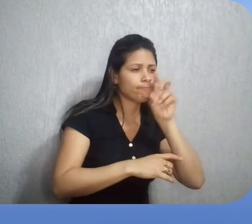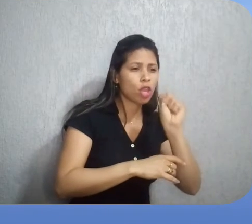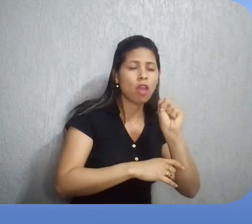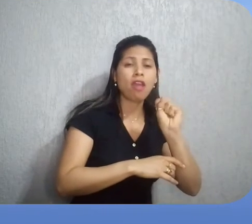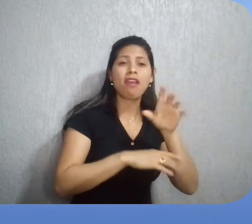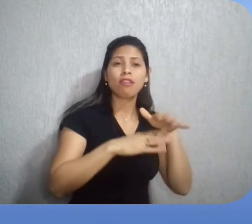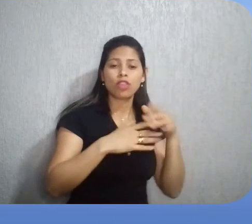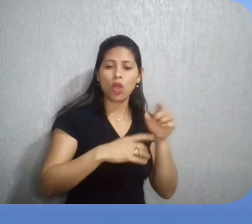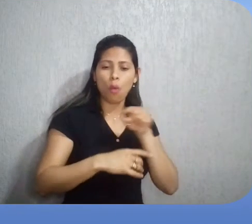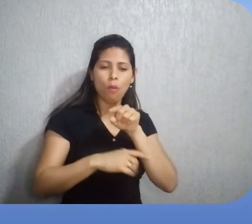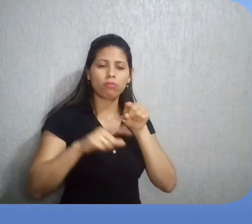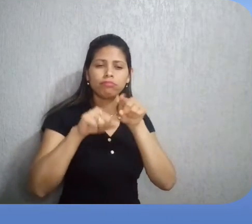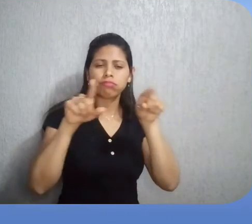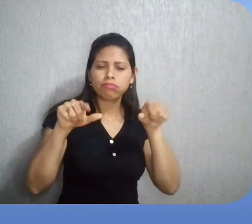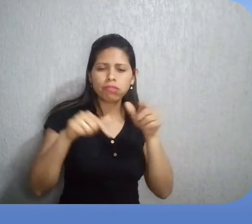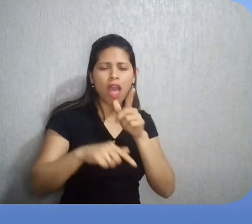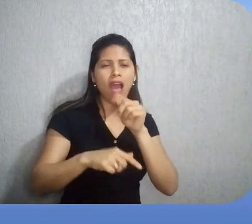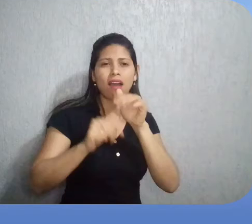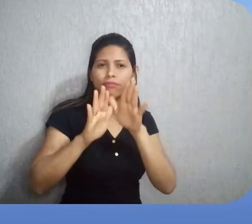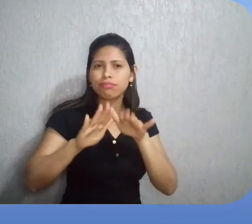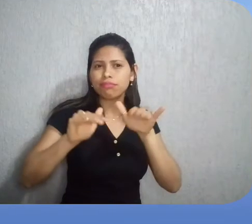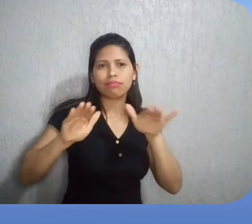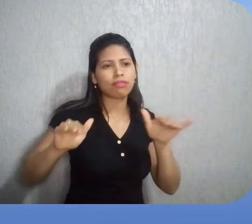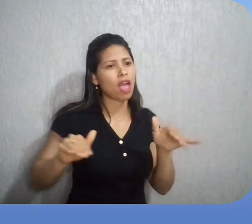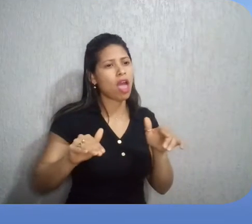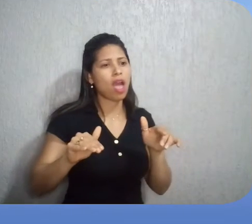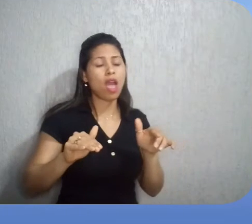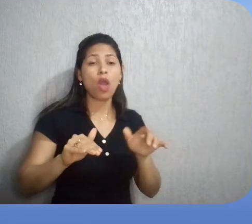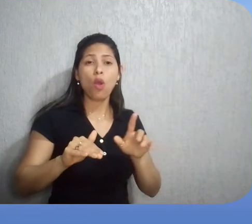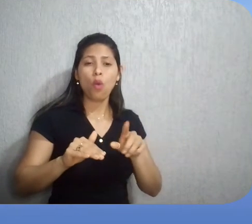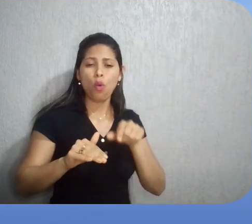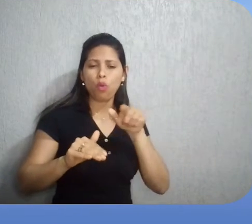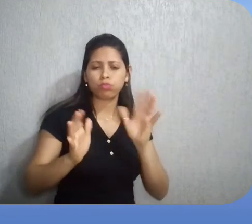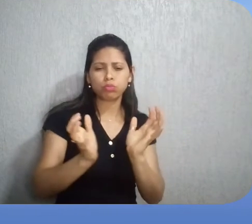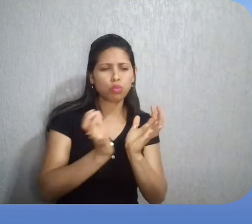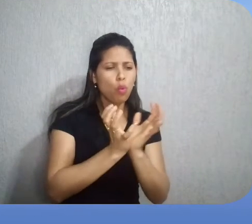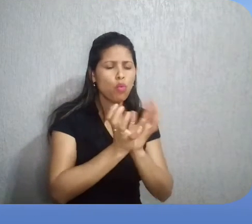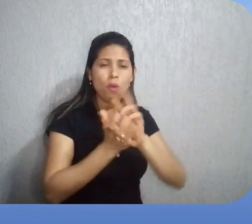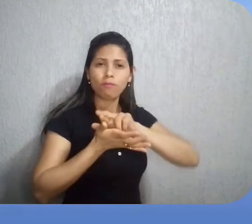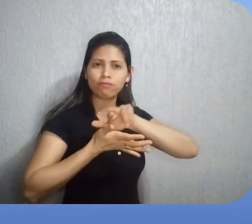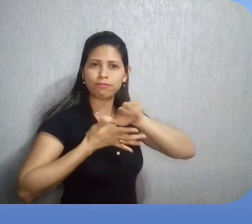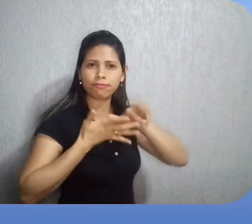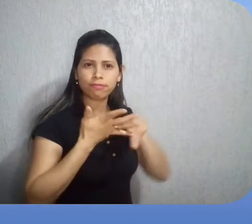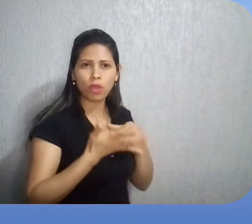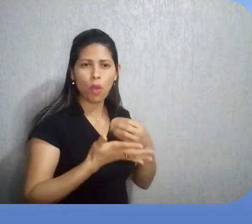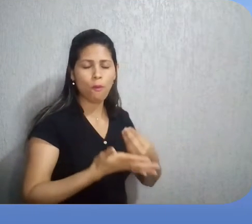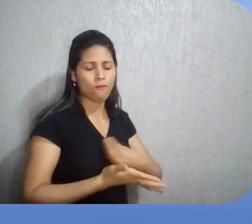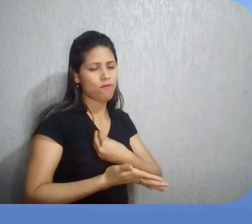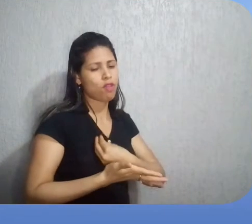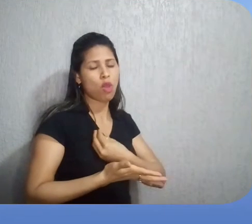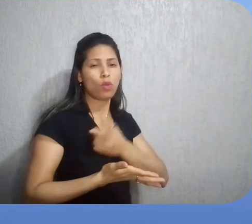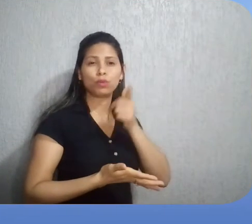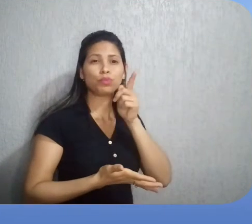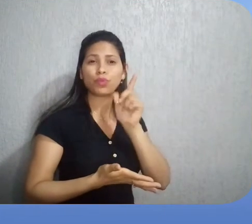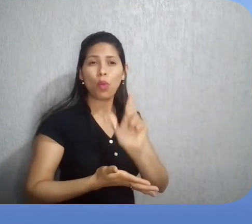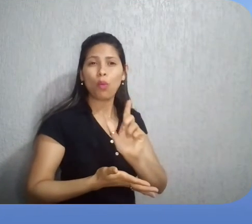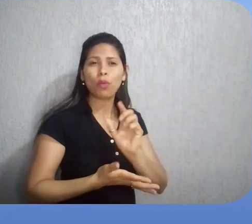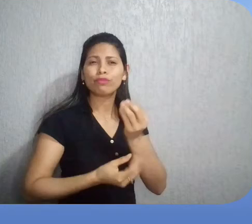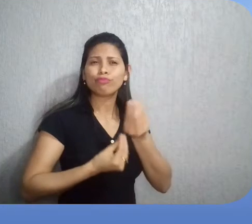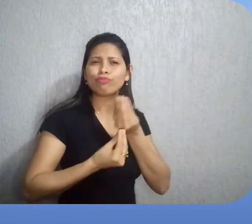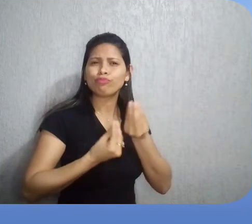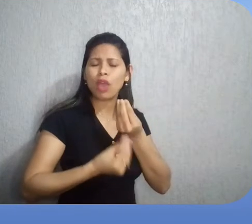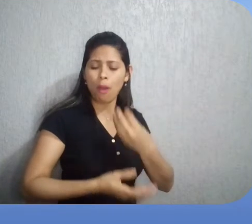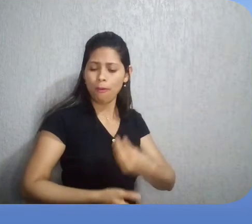vulcânica. A depender da distância dessa ilha vulcânica do continente, seria improvável mesmo que os